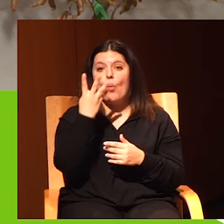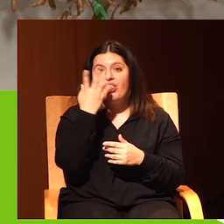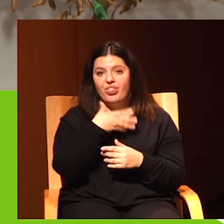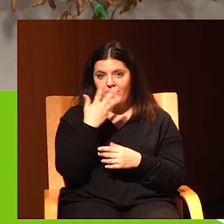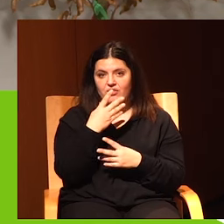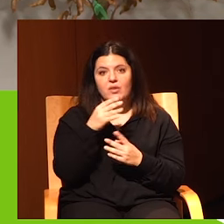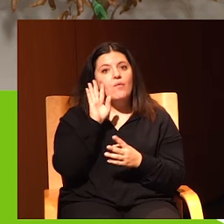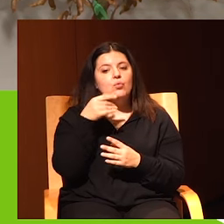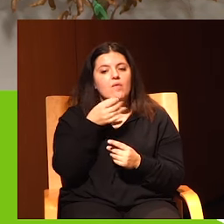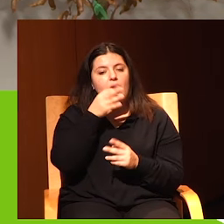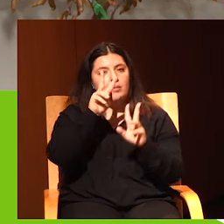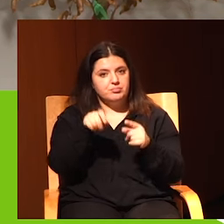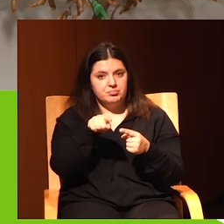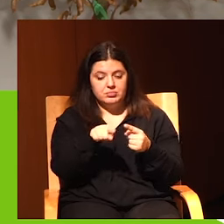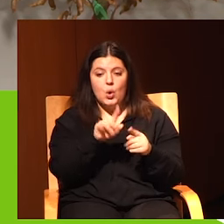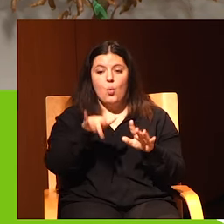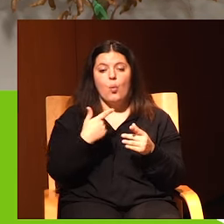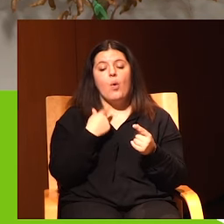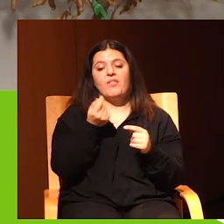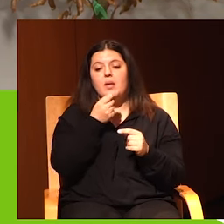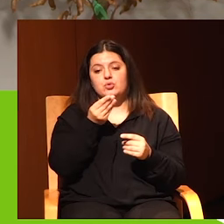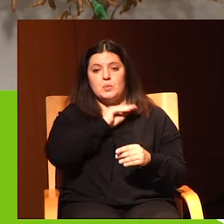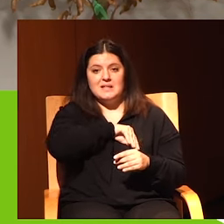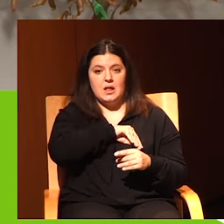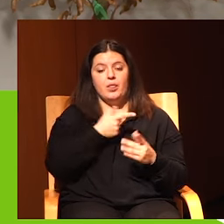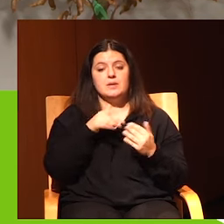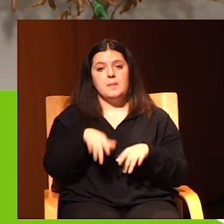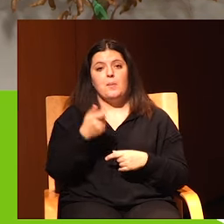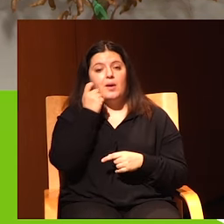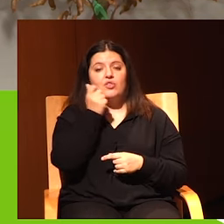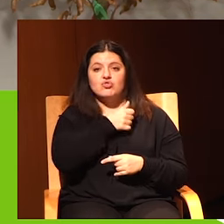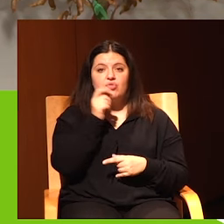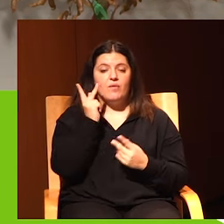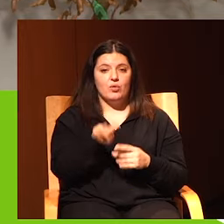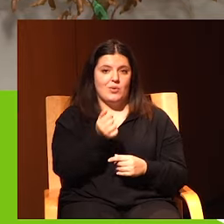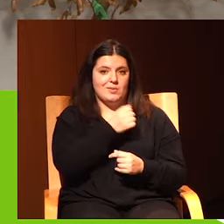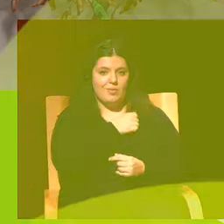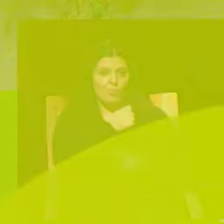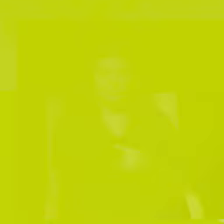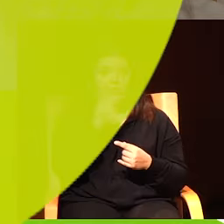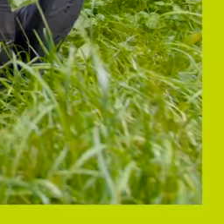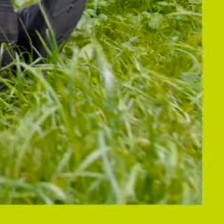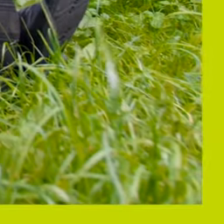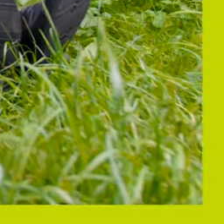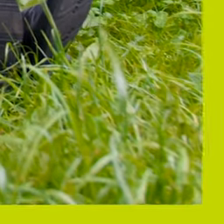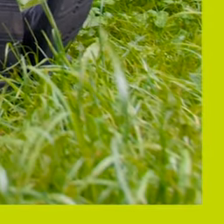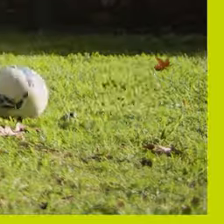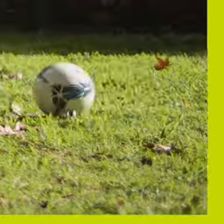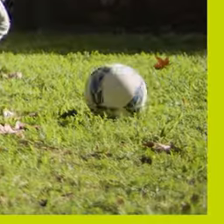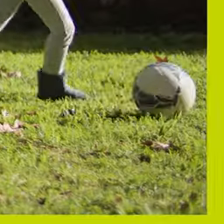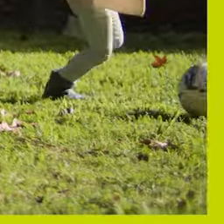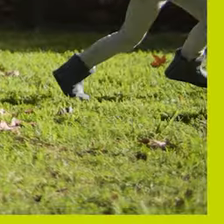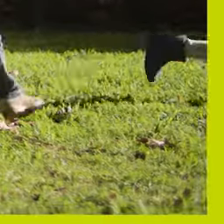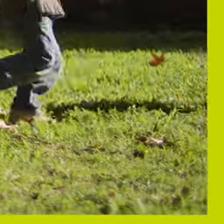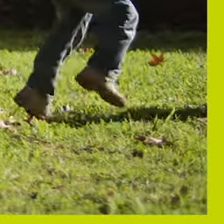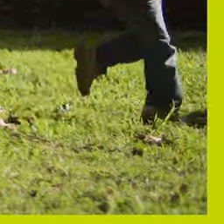Futuro que estamos a falar quando falamos do subsídio desemprego para as vítimas de violência doméstica é fut que estamos a falar um futuro com mais